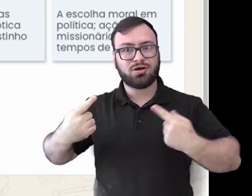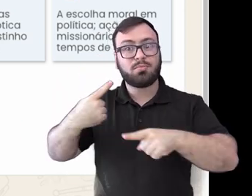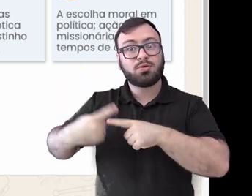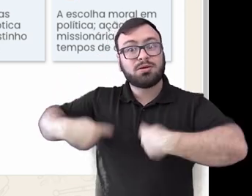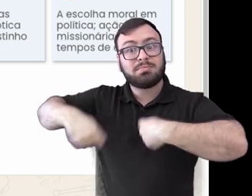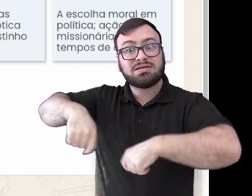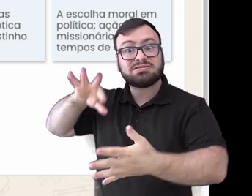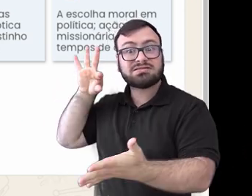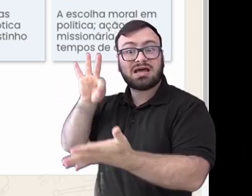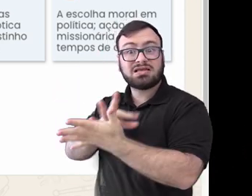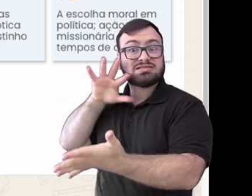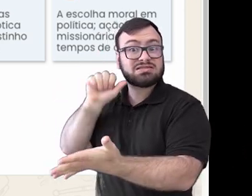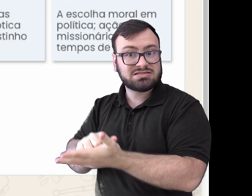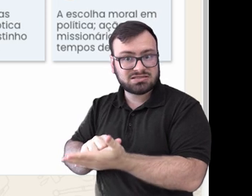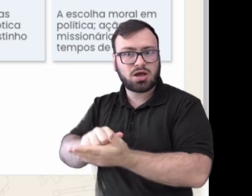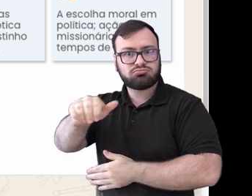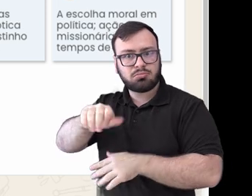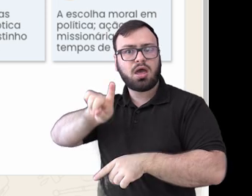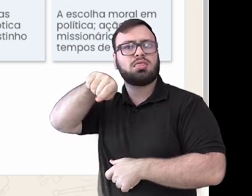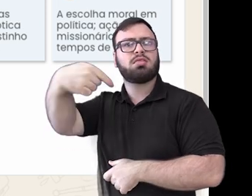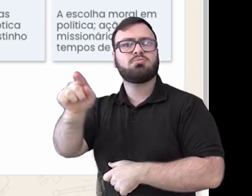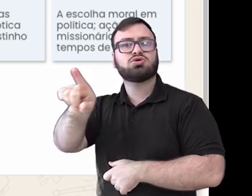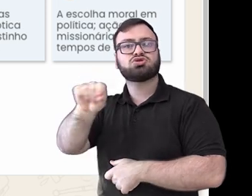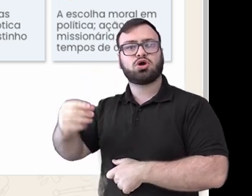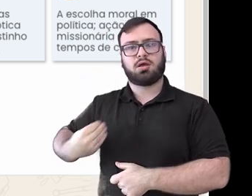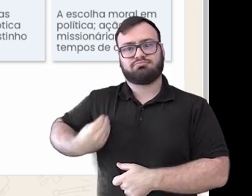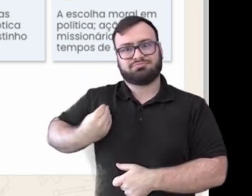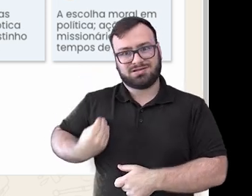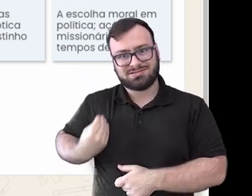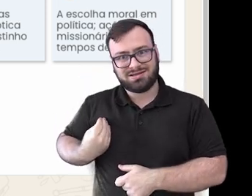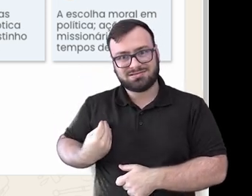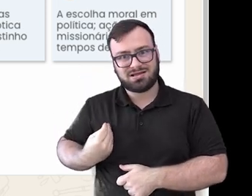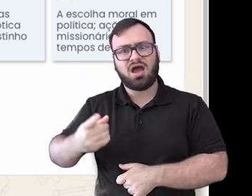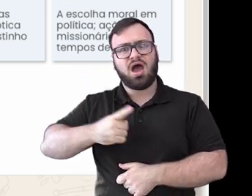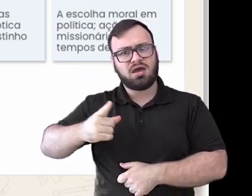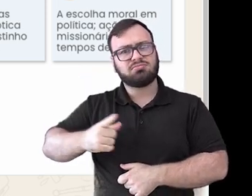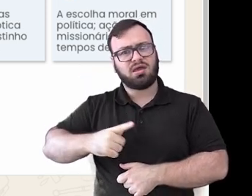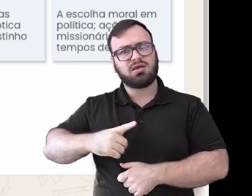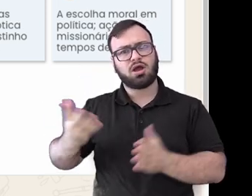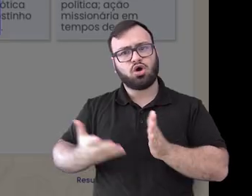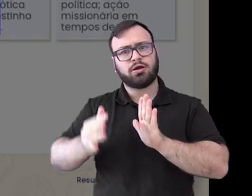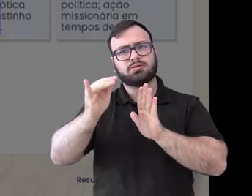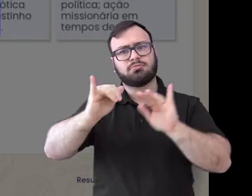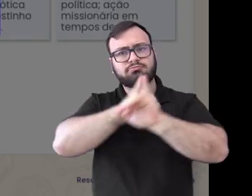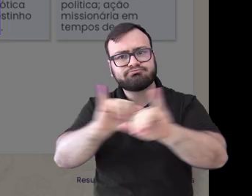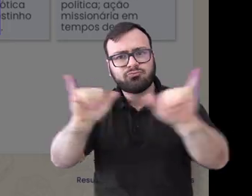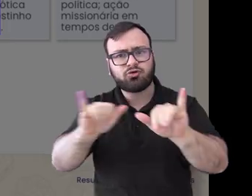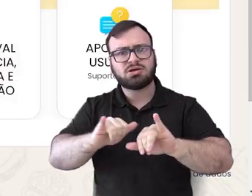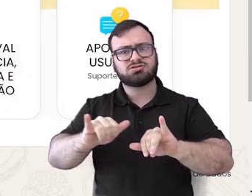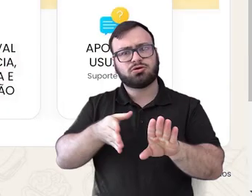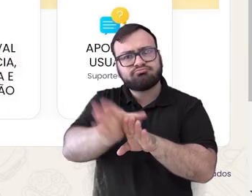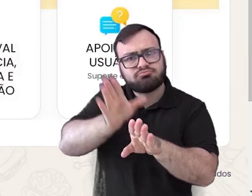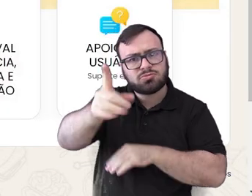você precisa se inscrever nesse espaço e depois marcar a sua presença conforme as instruções a seguir